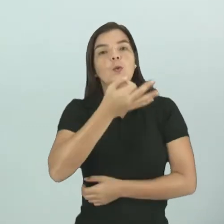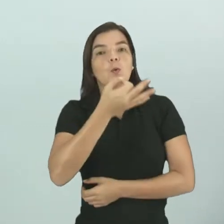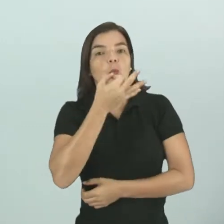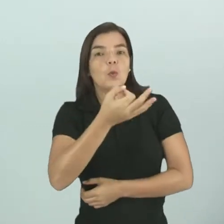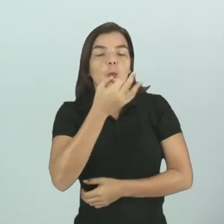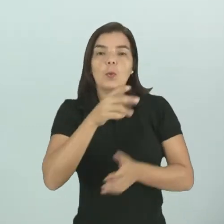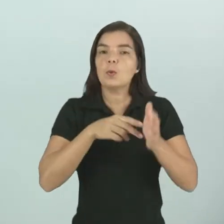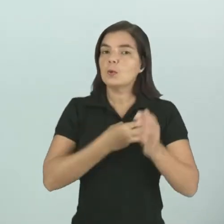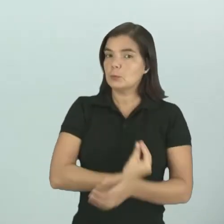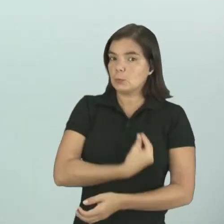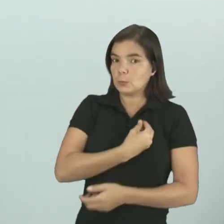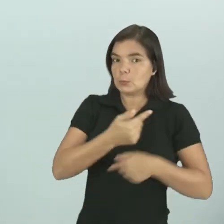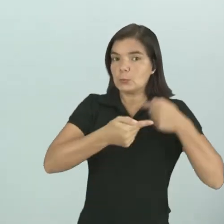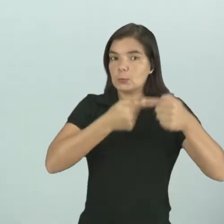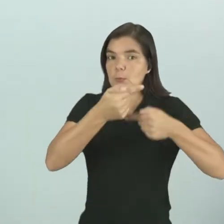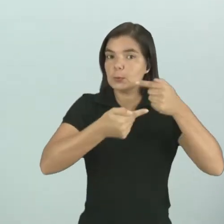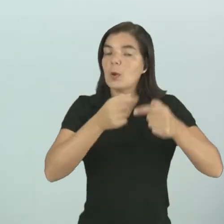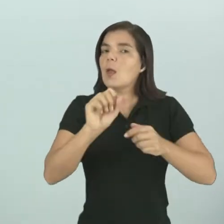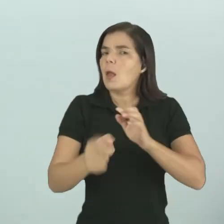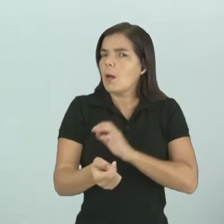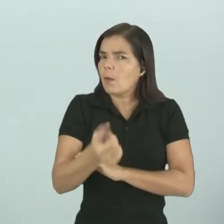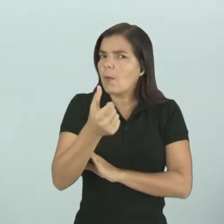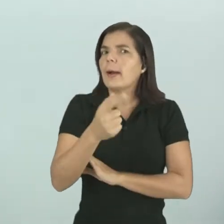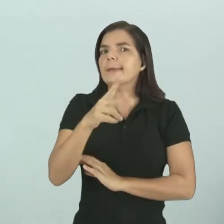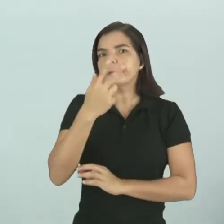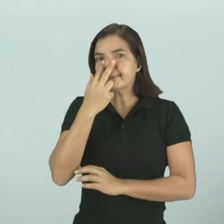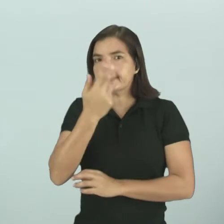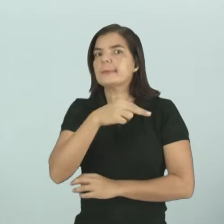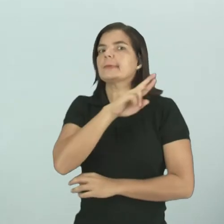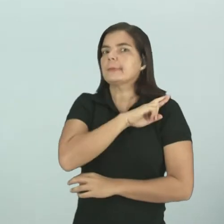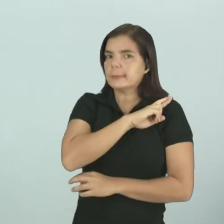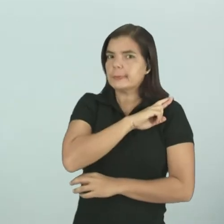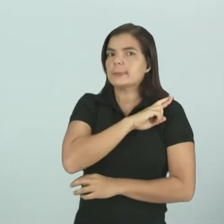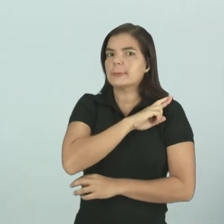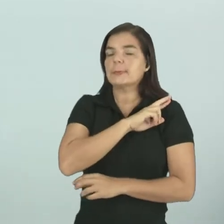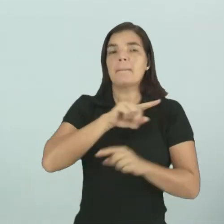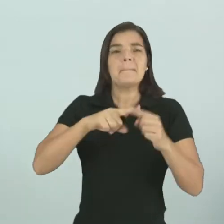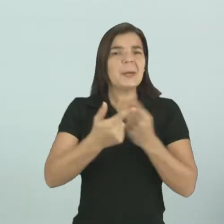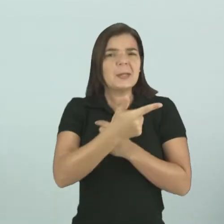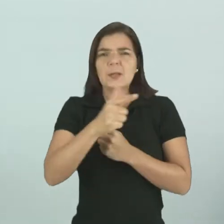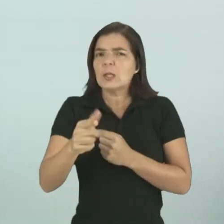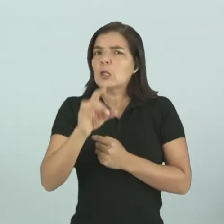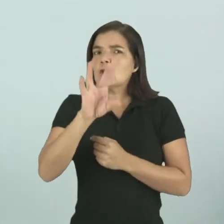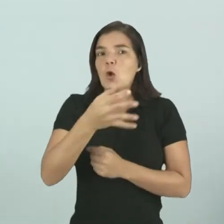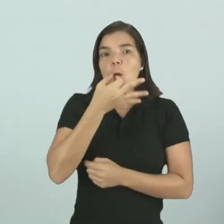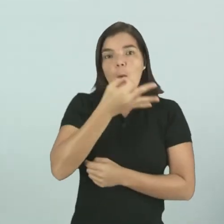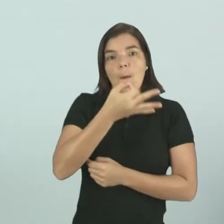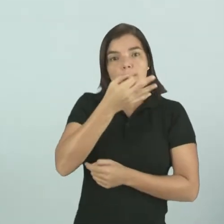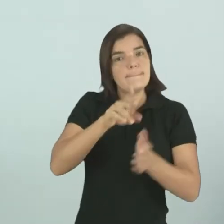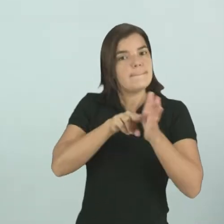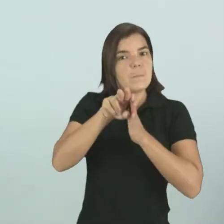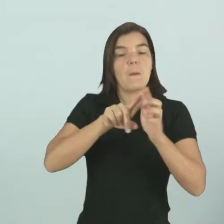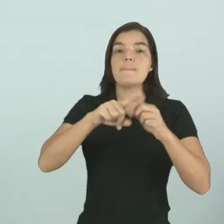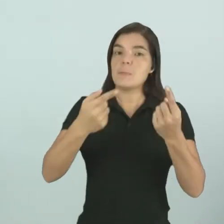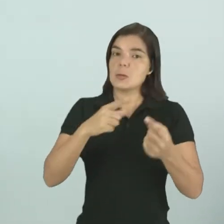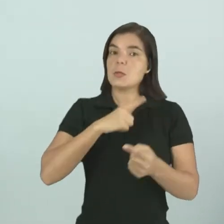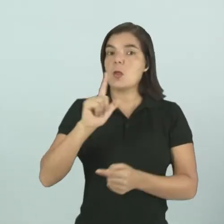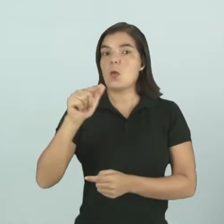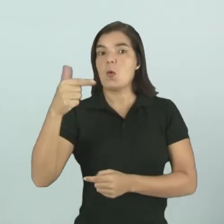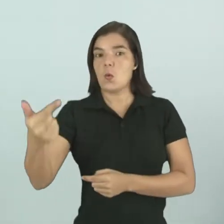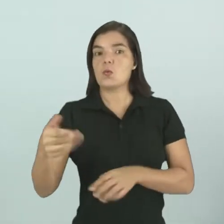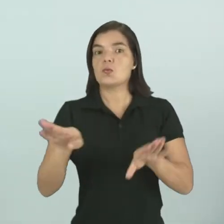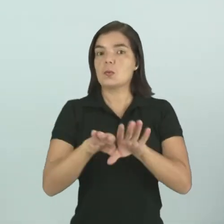vista biológico, a reprodução é quase que uma obrigação. Mas nós não temos só o ponto de vista biológico, nós temos